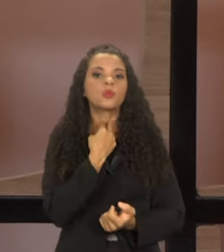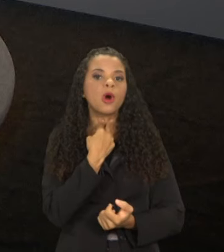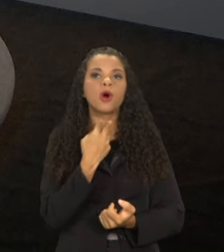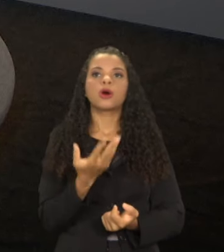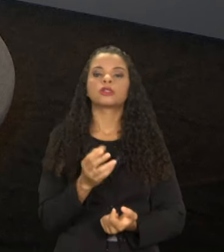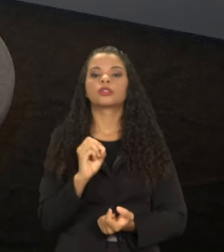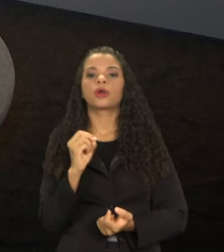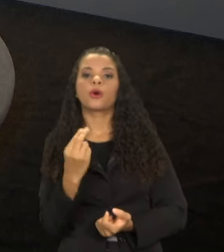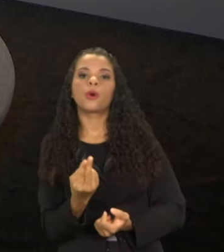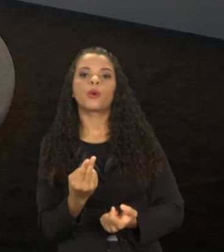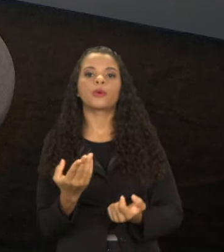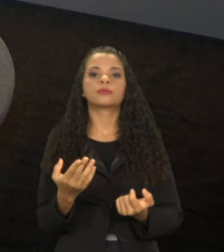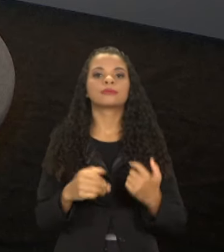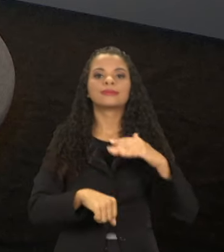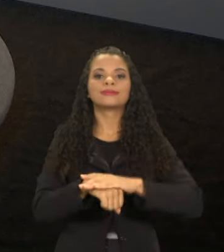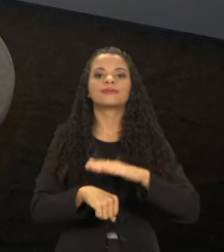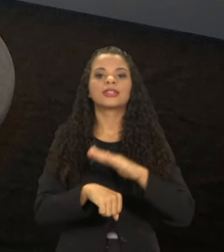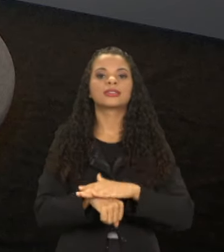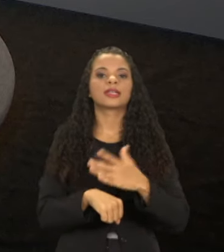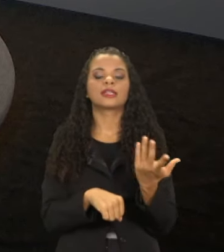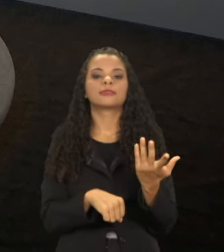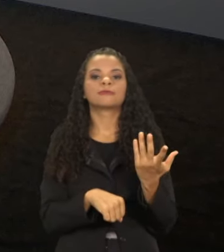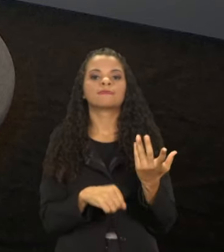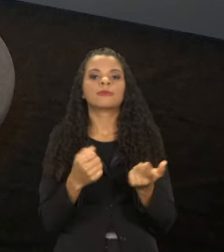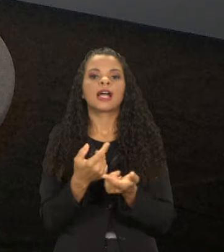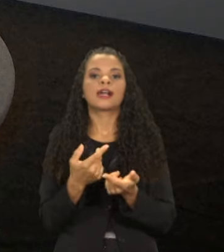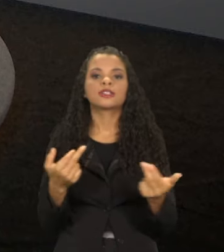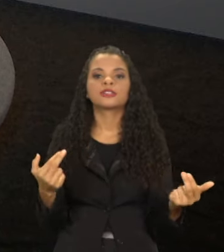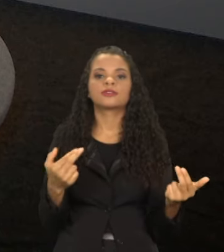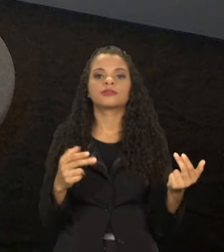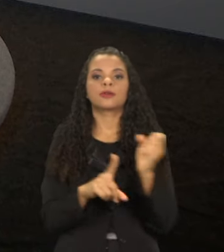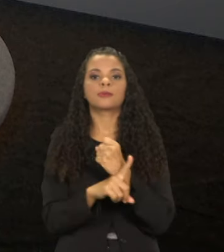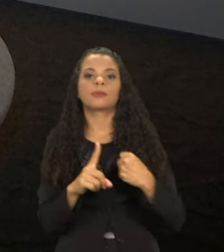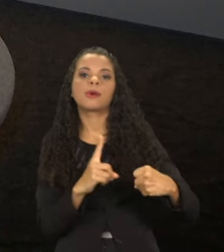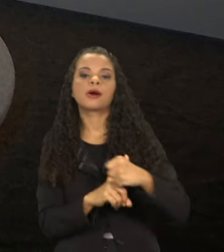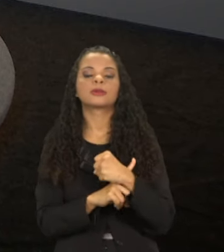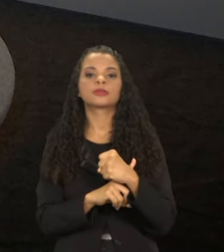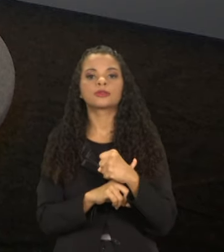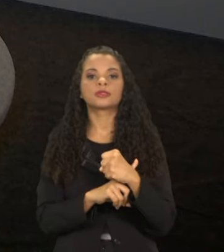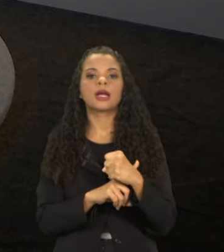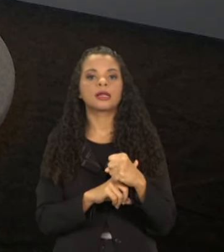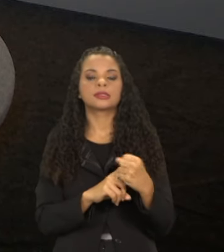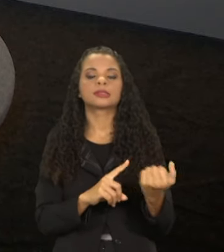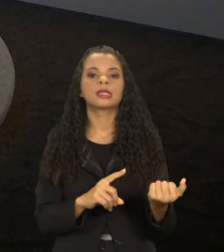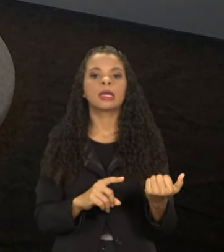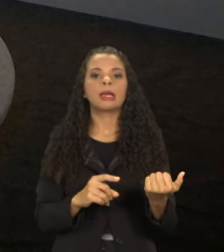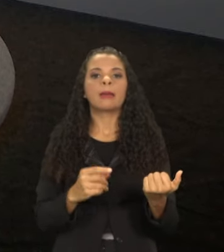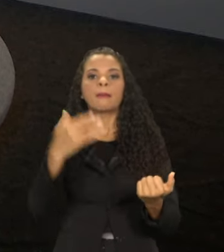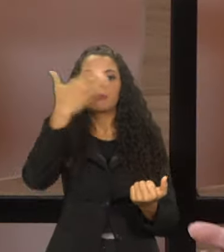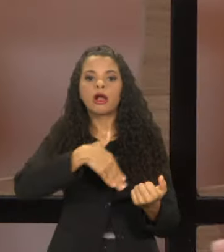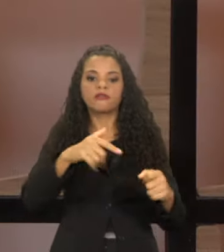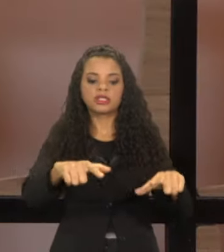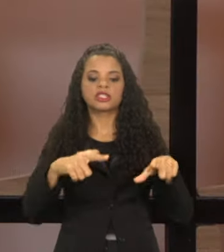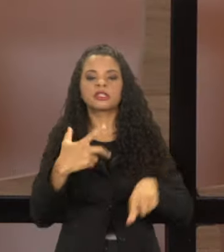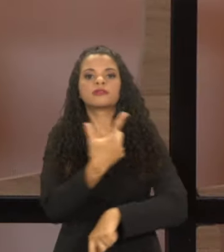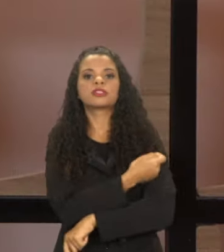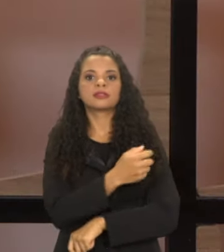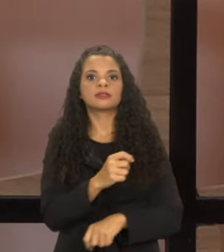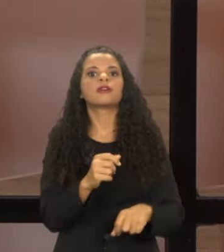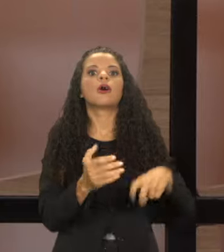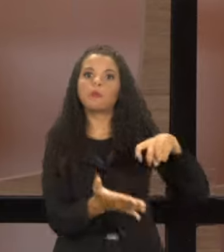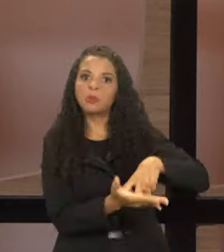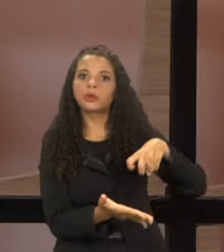exercício de alguma cidadania... Que e aquele exija, chefe que pedisse ou que for pedir, pode enfim, ser punido. Pode ser punido. Exatamente, né? Inverte a